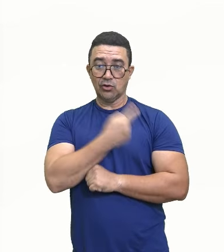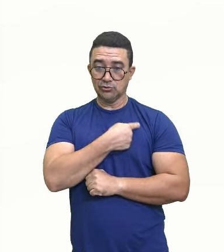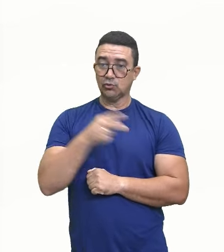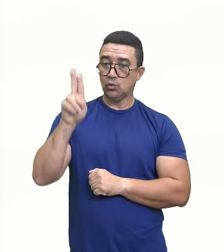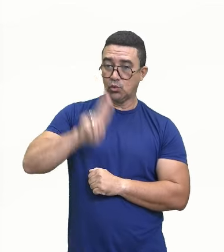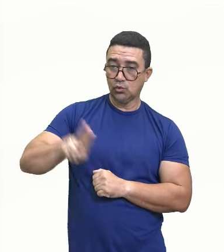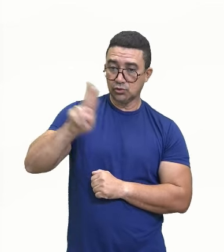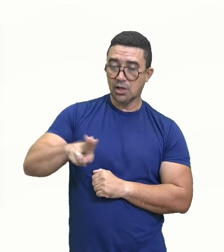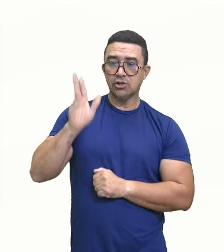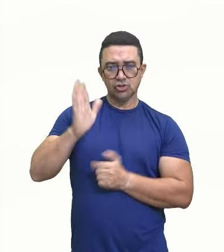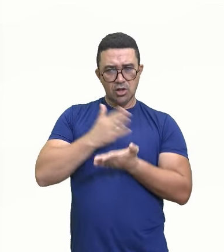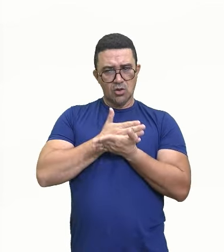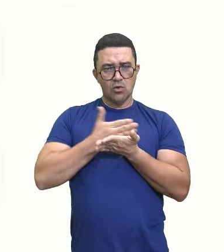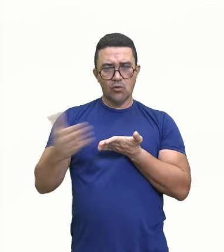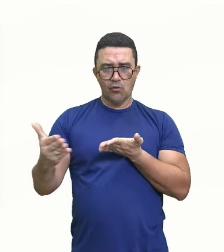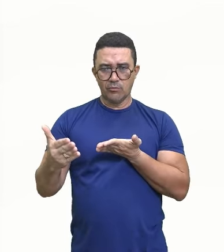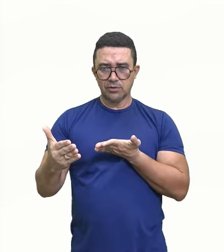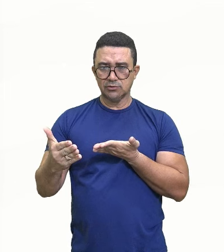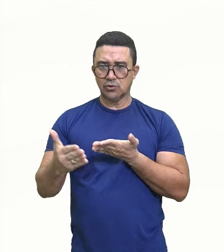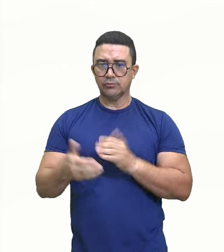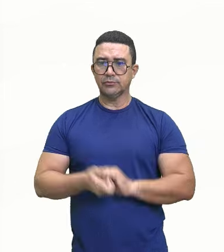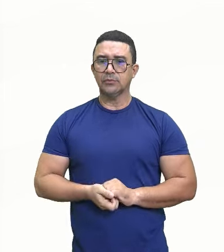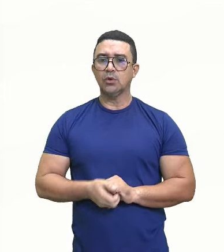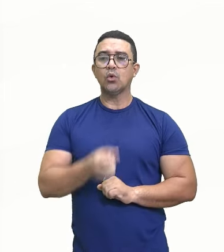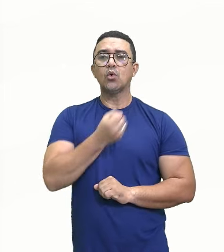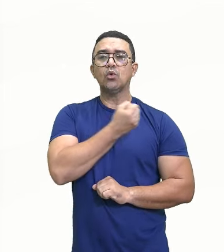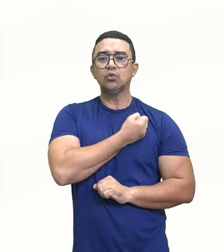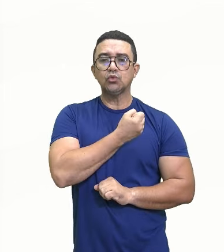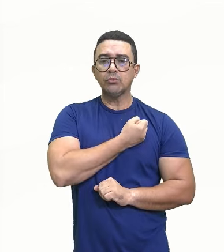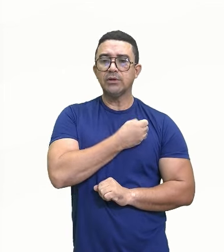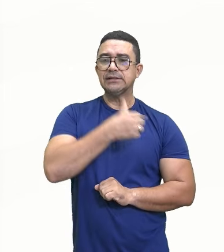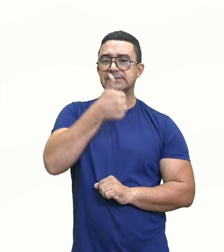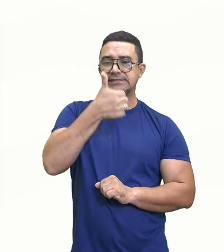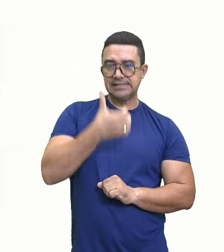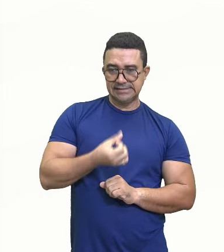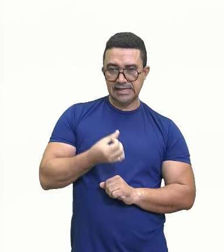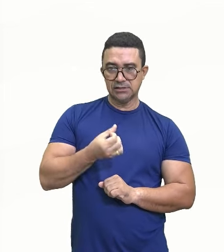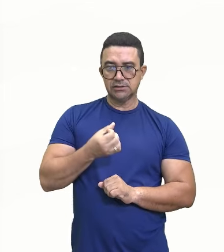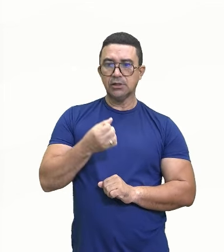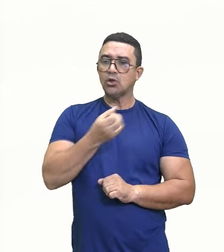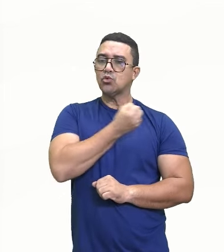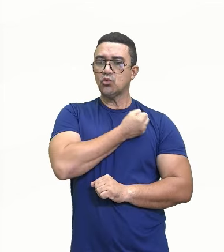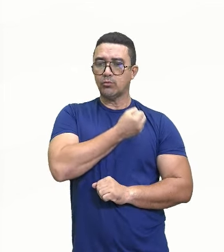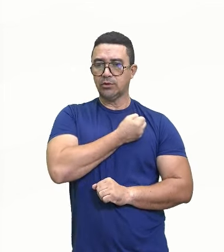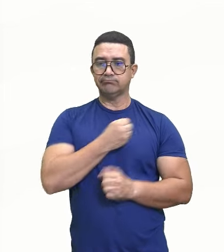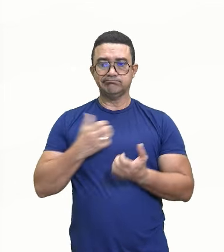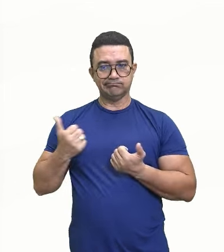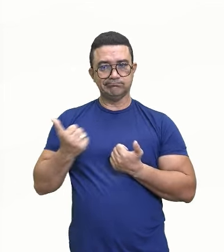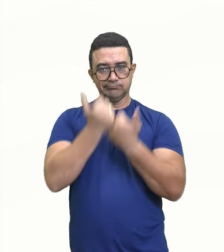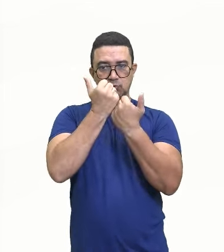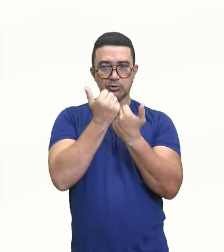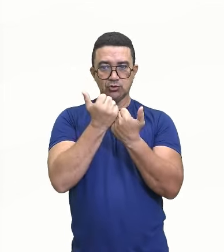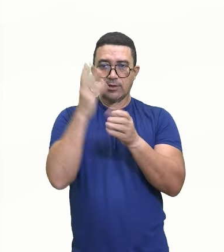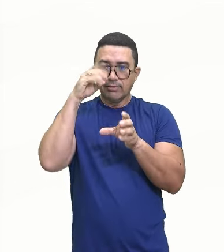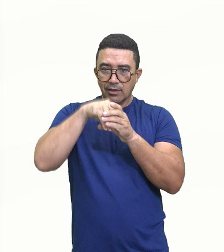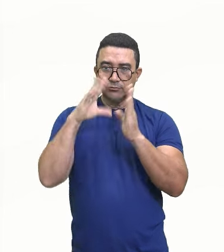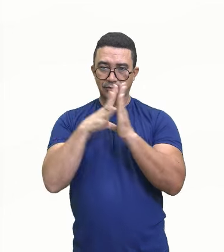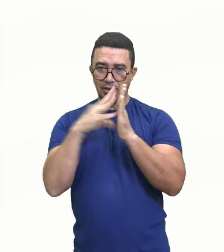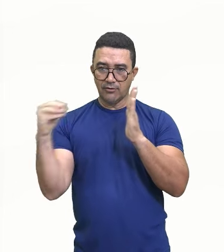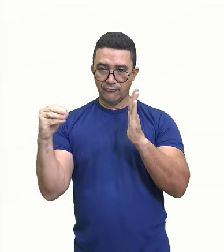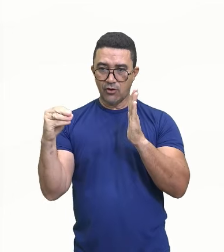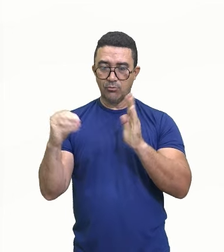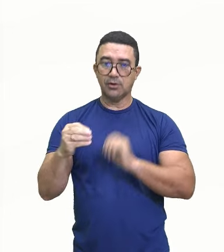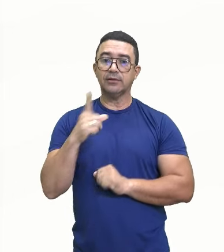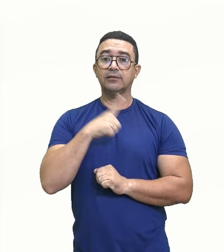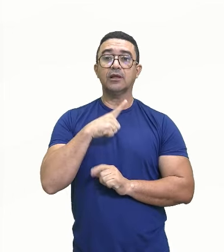já iniciamos ali com aqueles termos, tá? Com os 16 termos. Substituindo, então, nessa expressão,